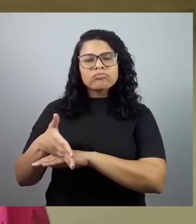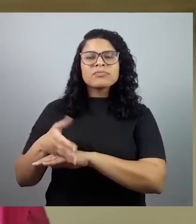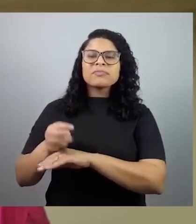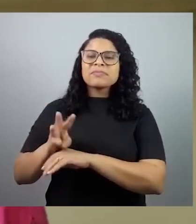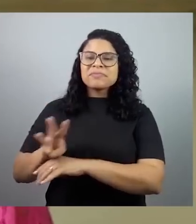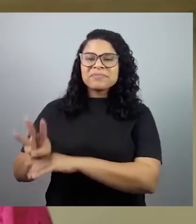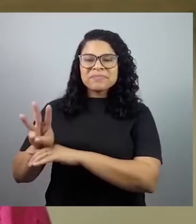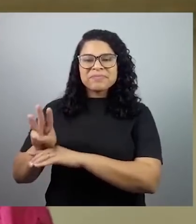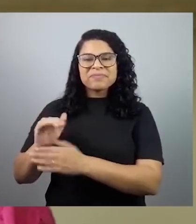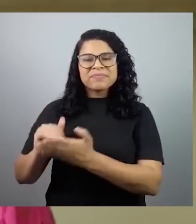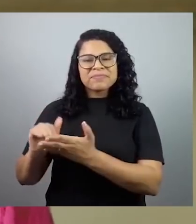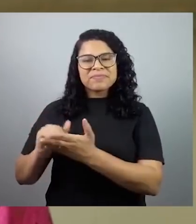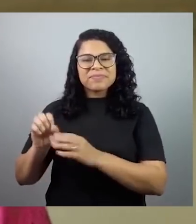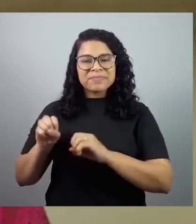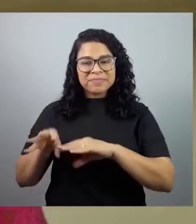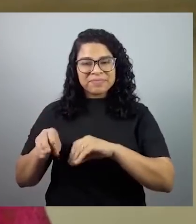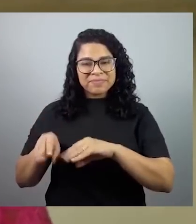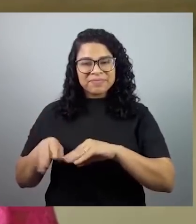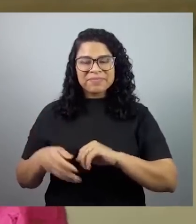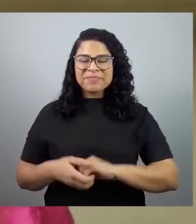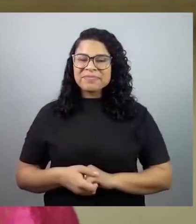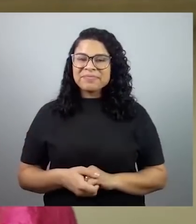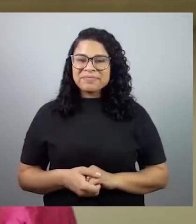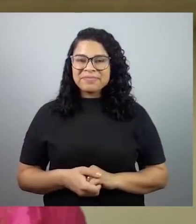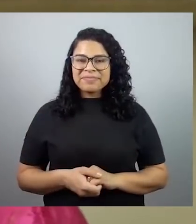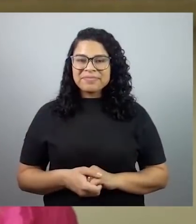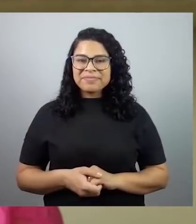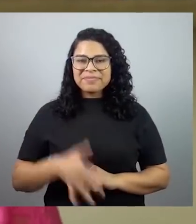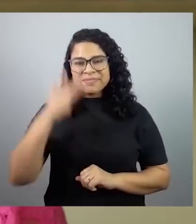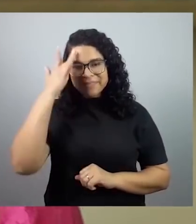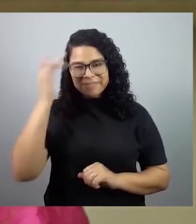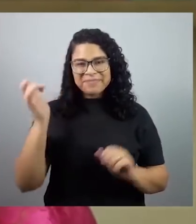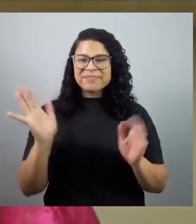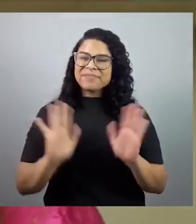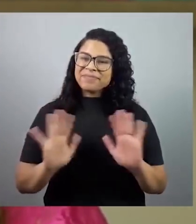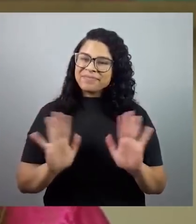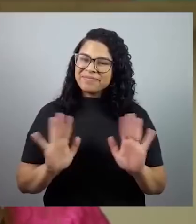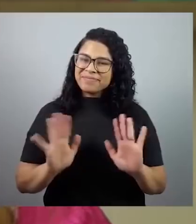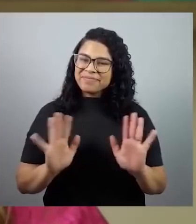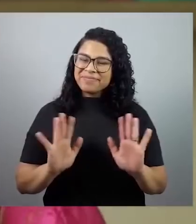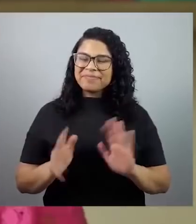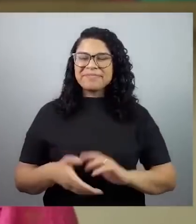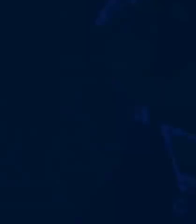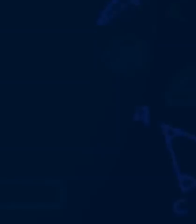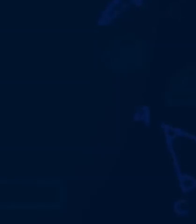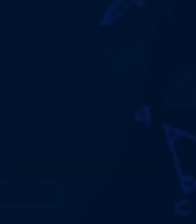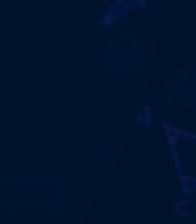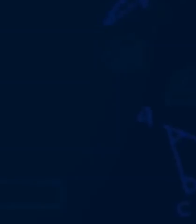coisa, é só acessar o portal da educação. Até amanhã. Tchau, tchau.